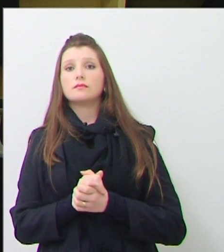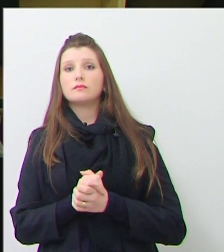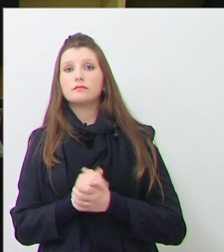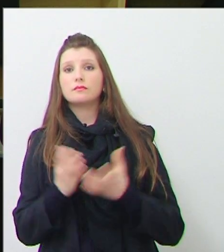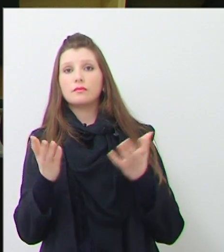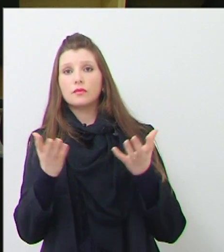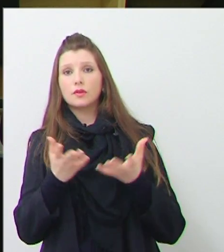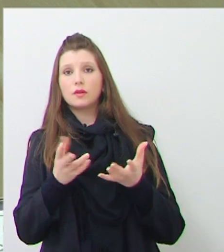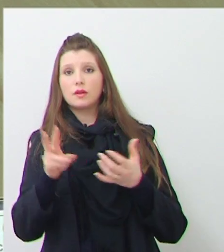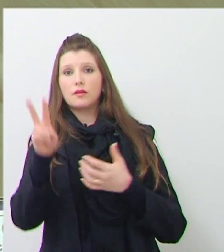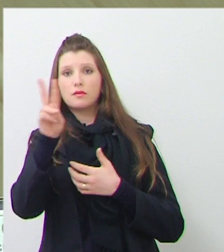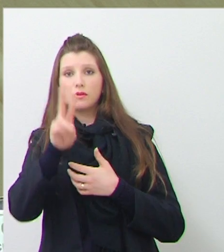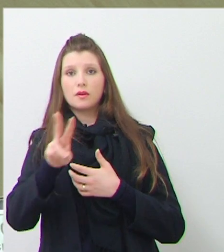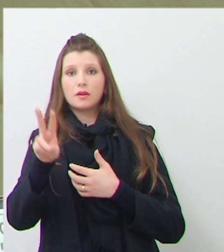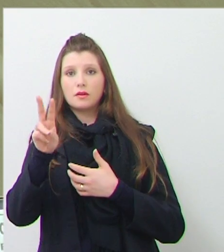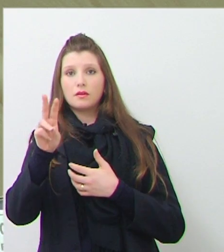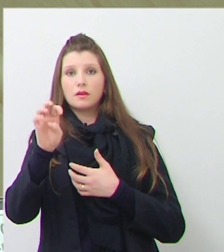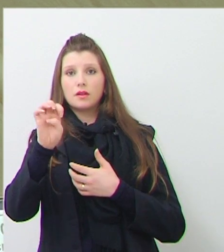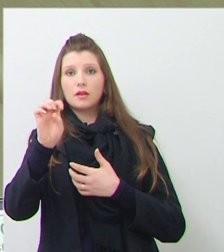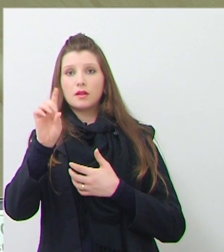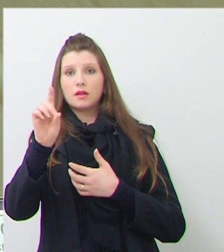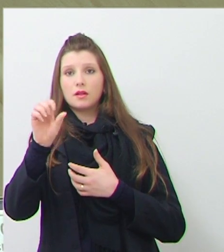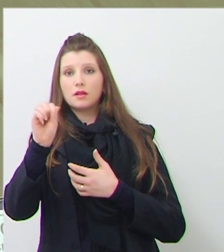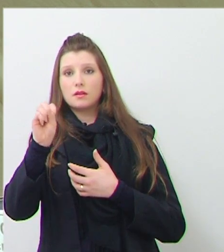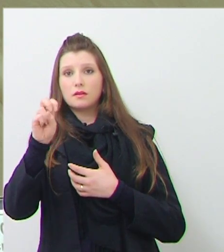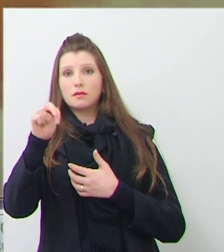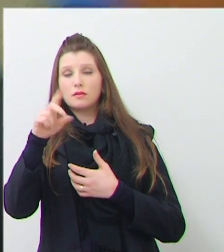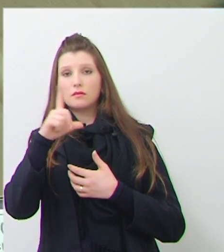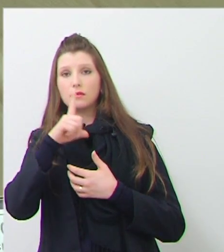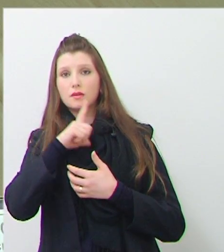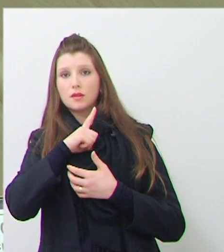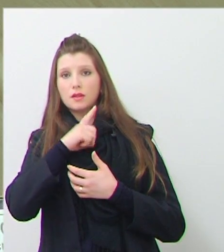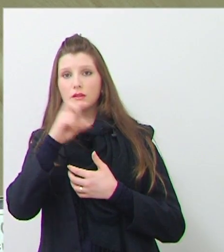Com a palavra o vereador Edson Aurélio. Vossa